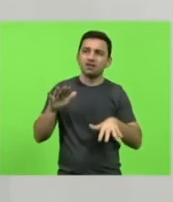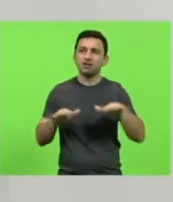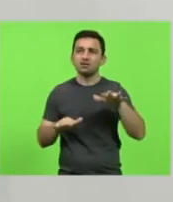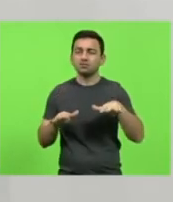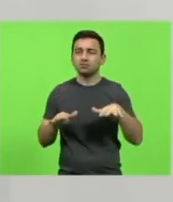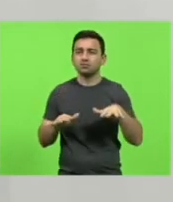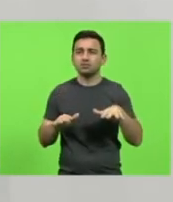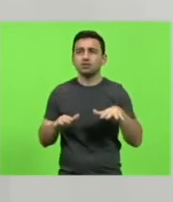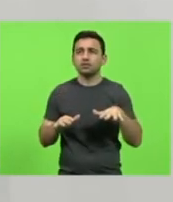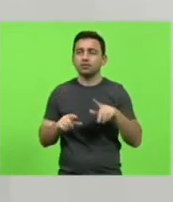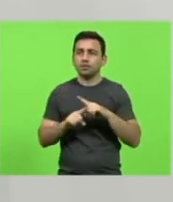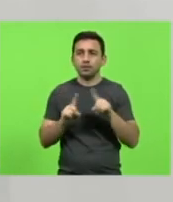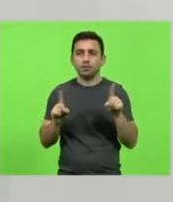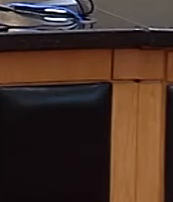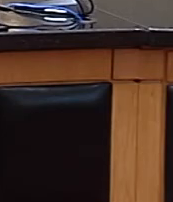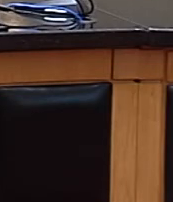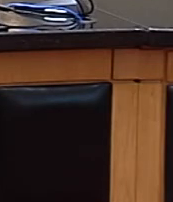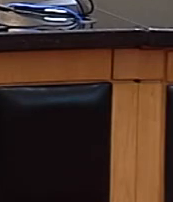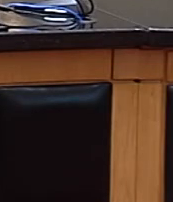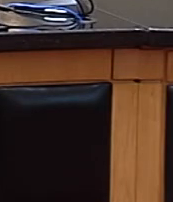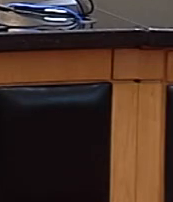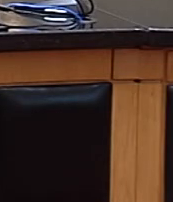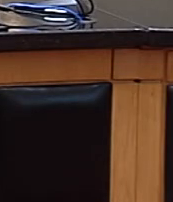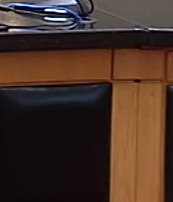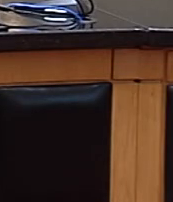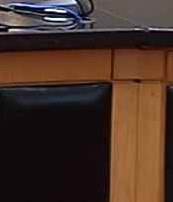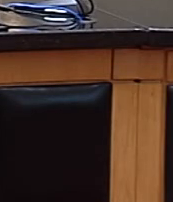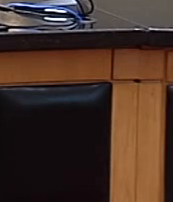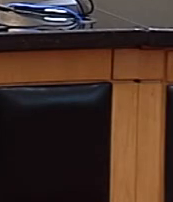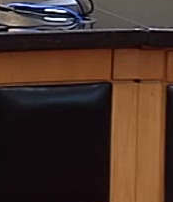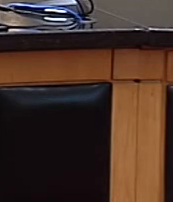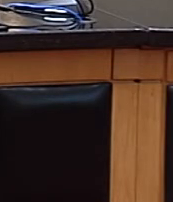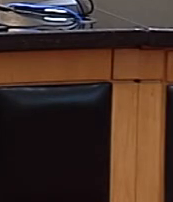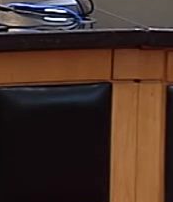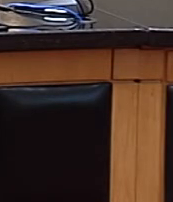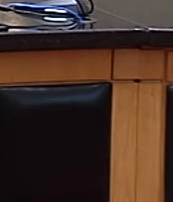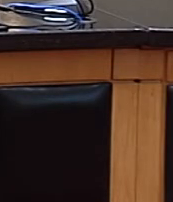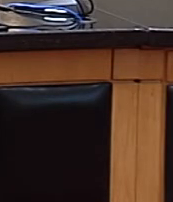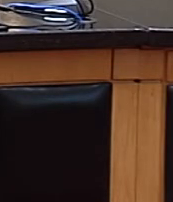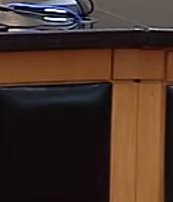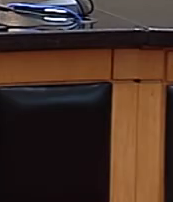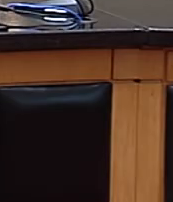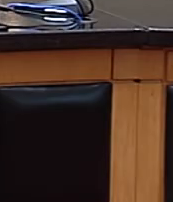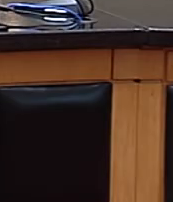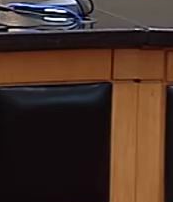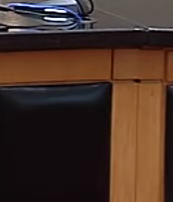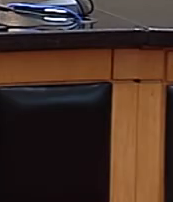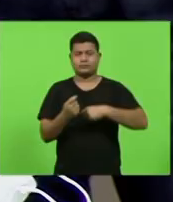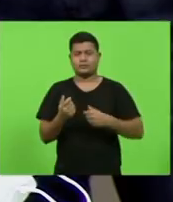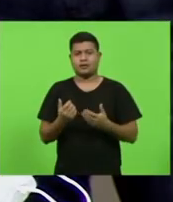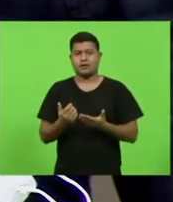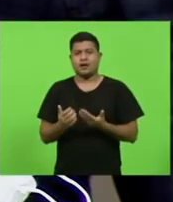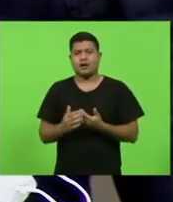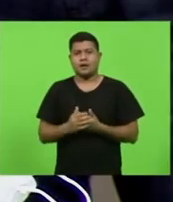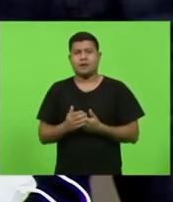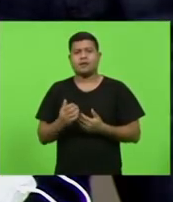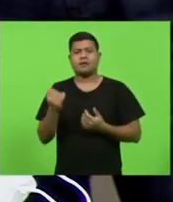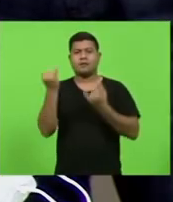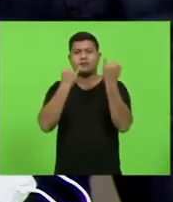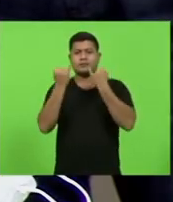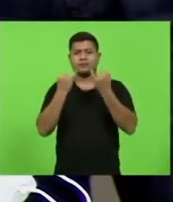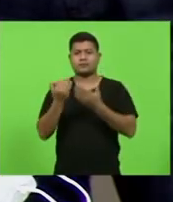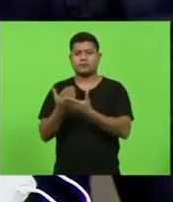para renovação ou emissão de segunda via da carteira de identificação da pessoa com